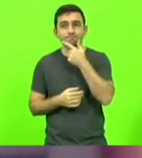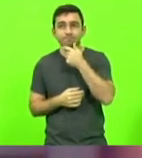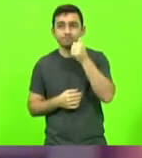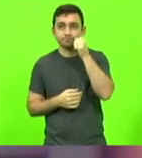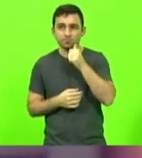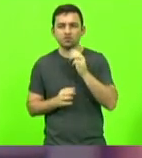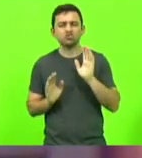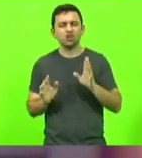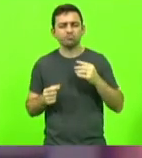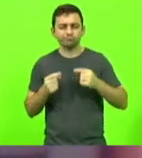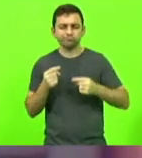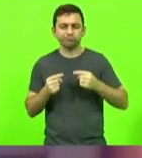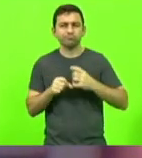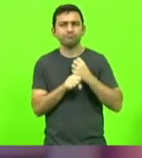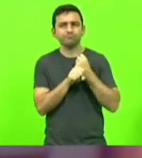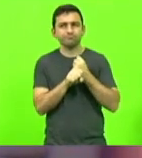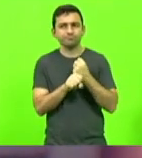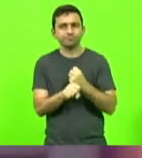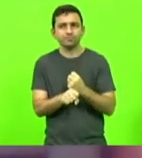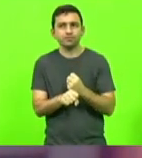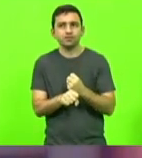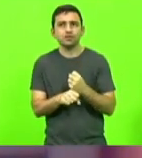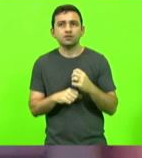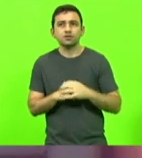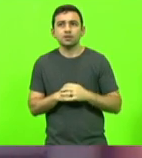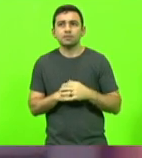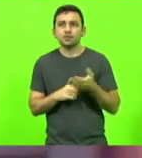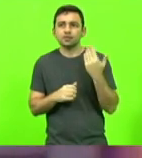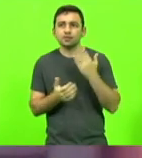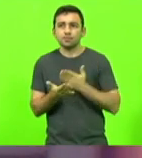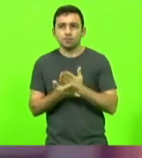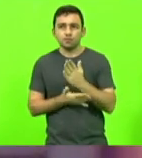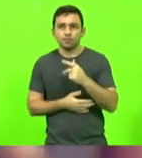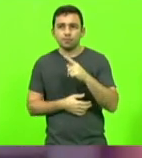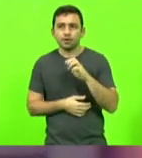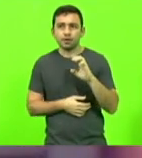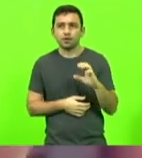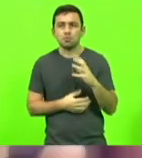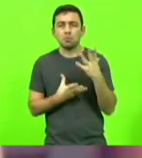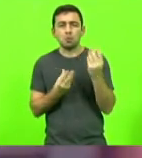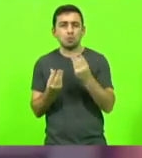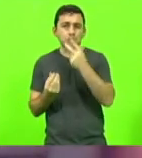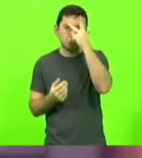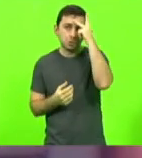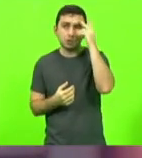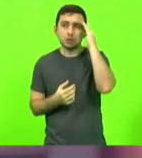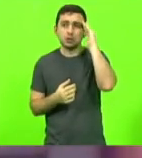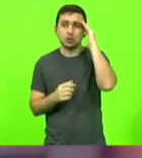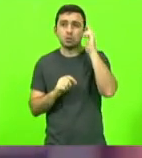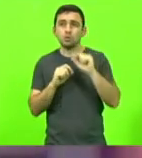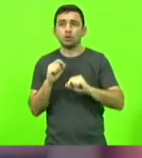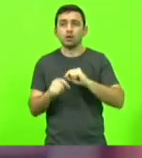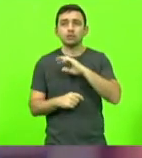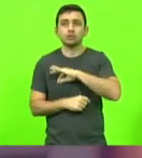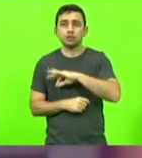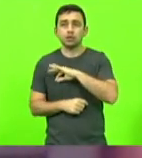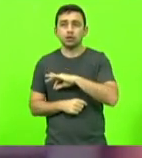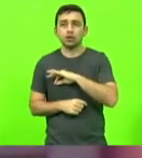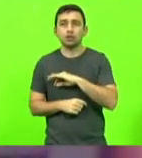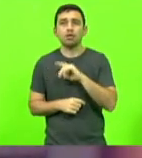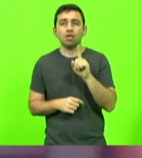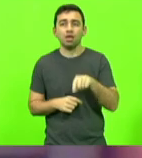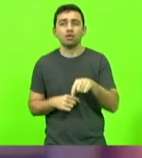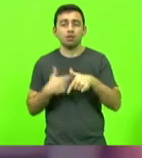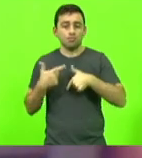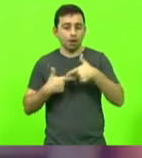debate há muito tempo, é quando teve aquela aprovação da PEC, um monte de gente entendeu que a remuneração era o trabalho nosso.